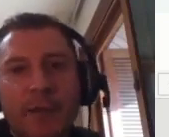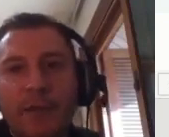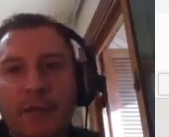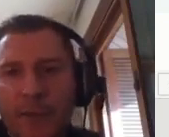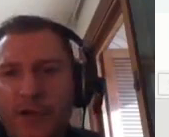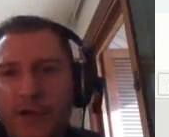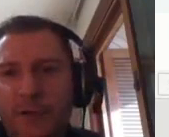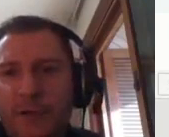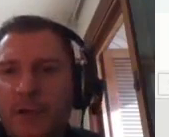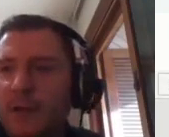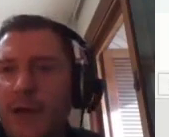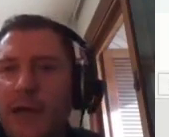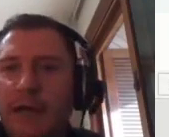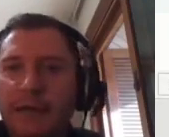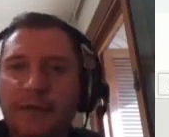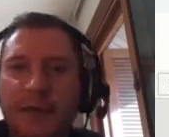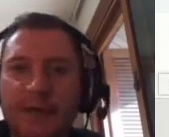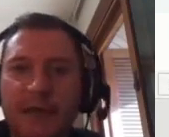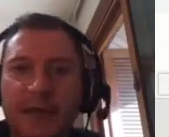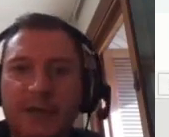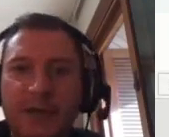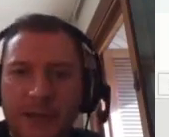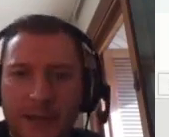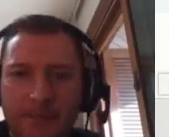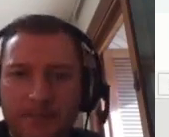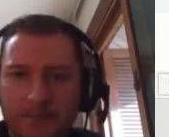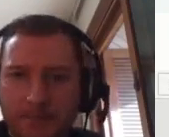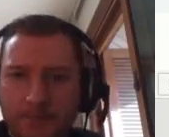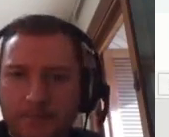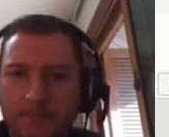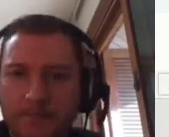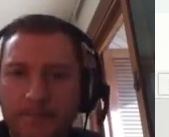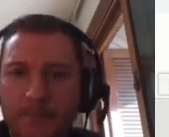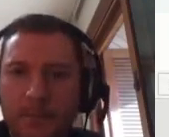mesma forma que a gente definiu a densidade lagrangiana. Né?